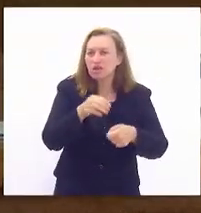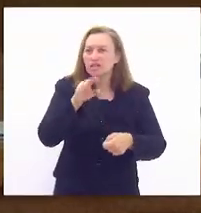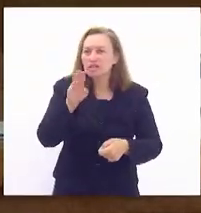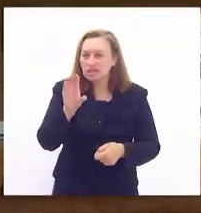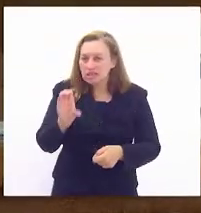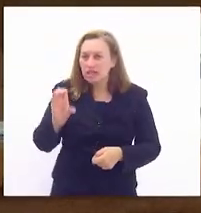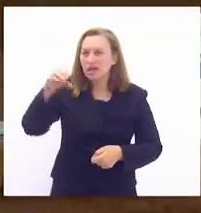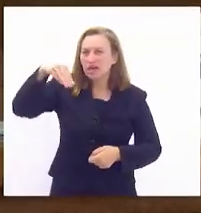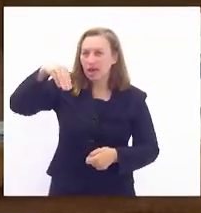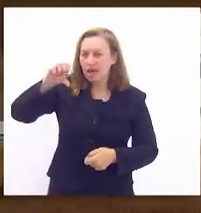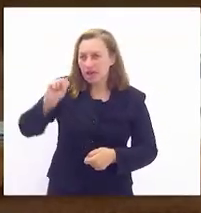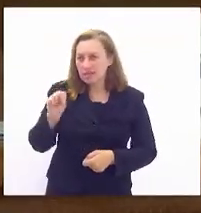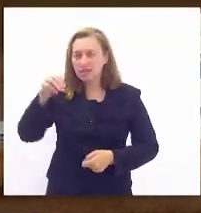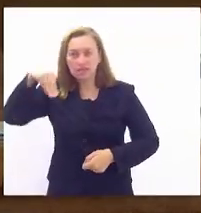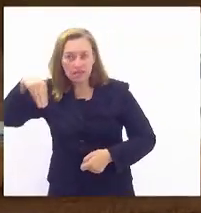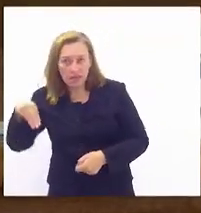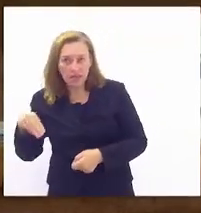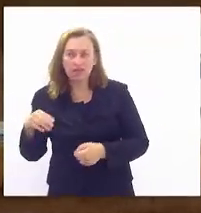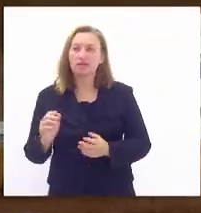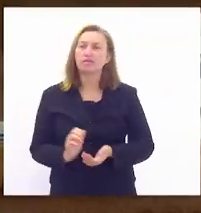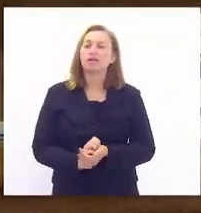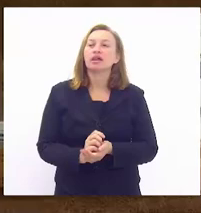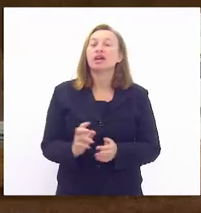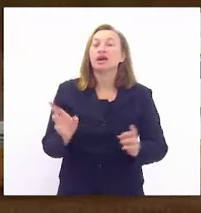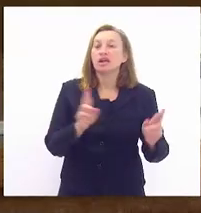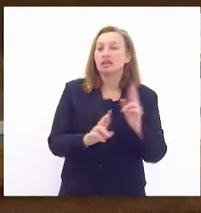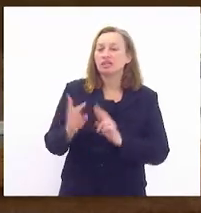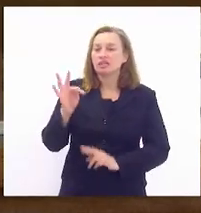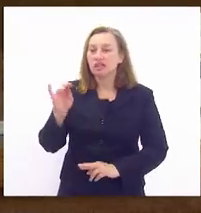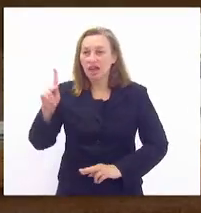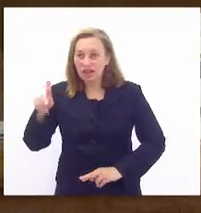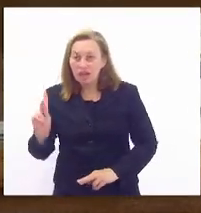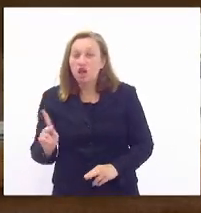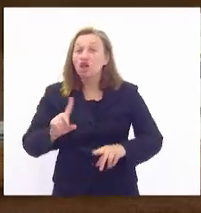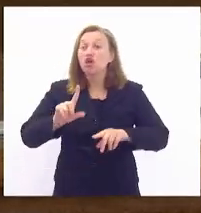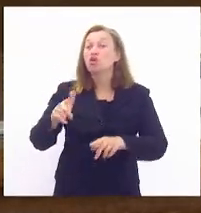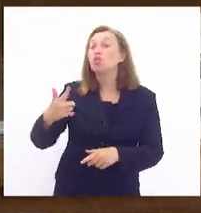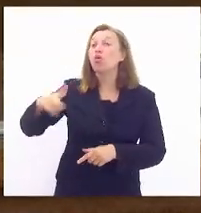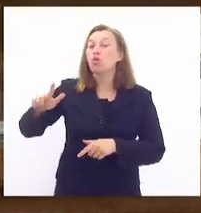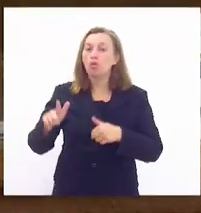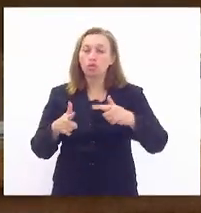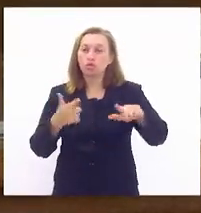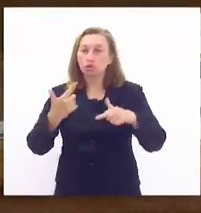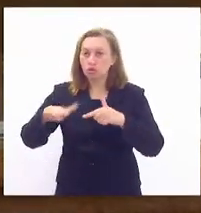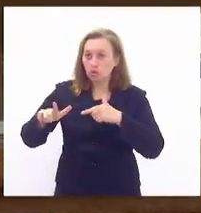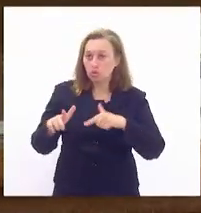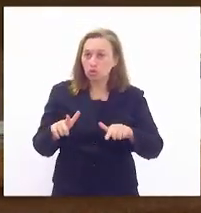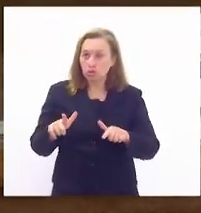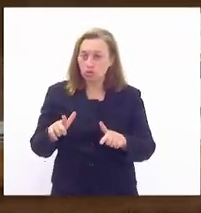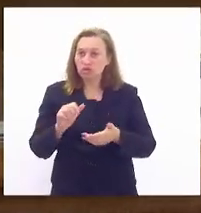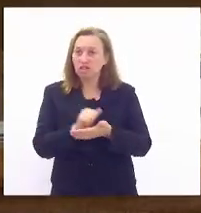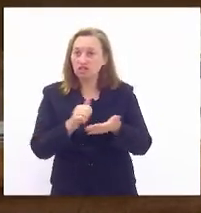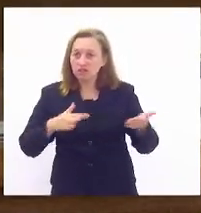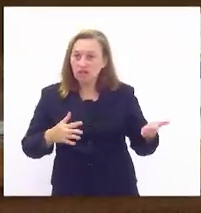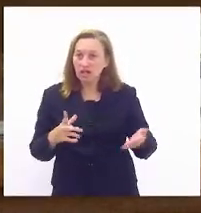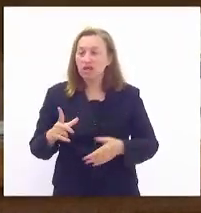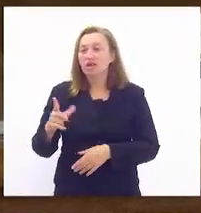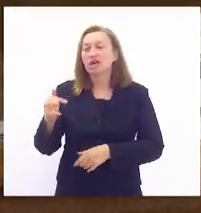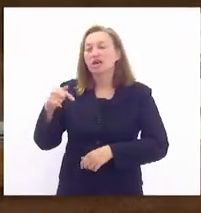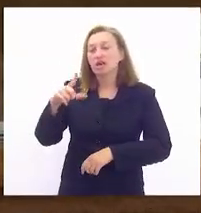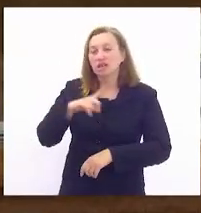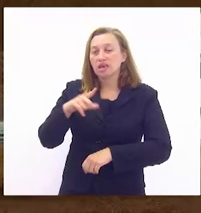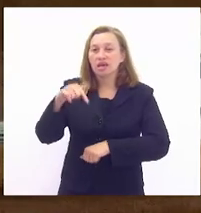CSN, da UPV relacionada ao TAC, assim como a outros empreendimentos da CSN que estão aqui em Volta